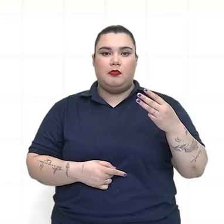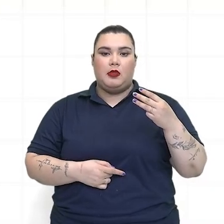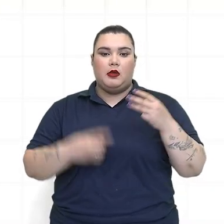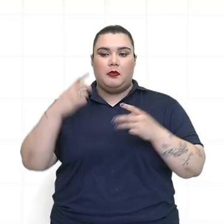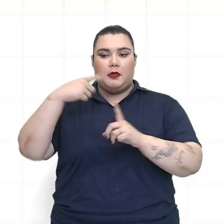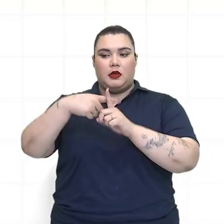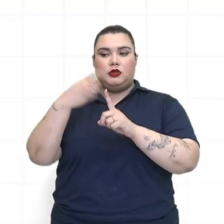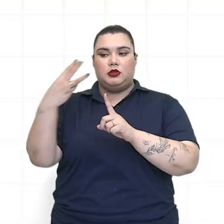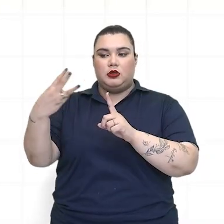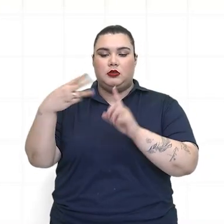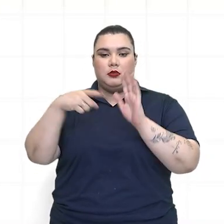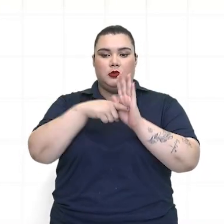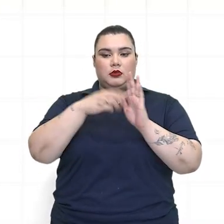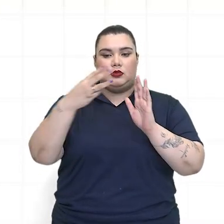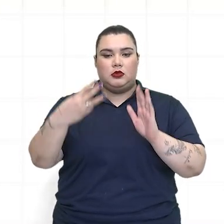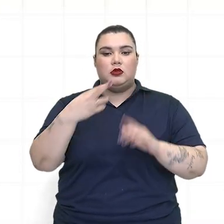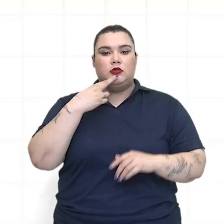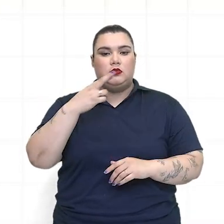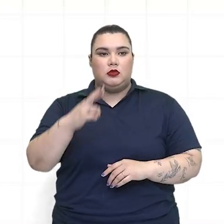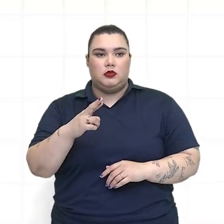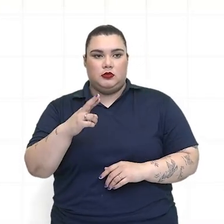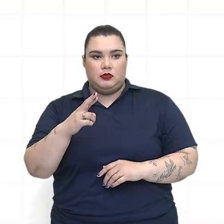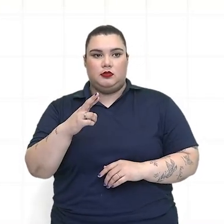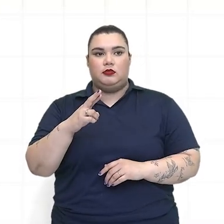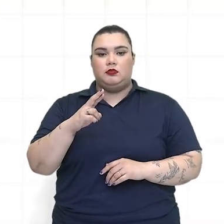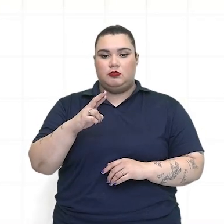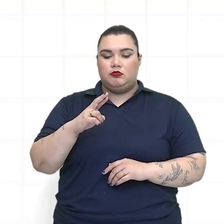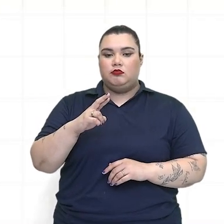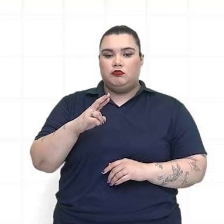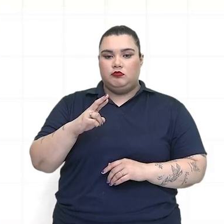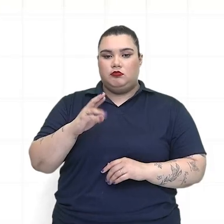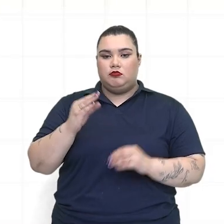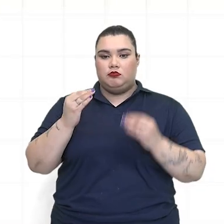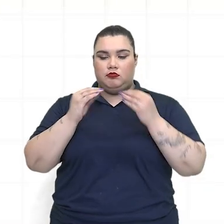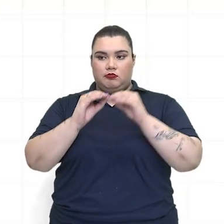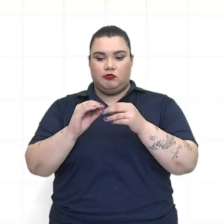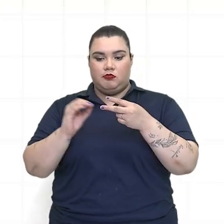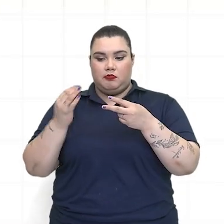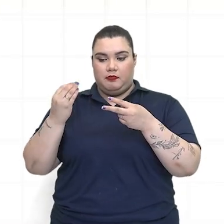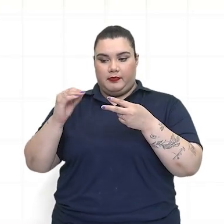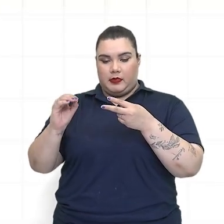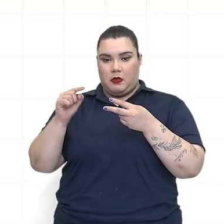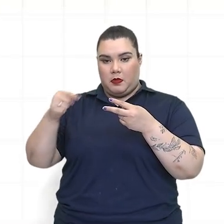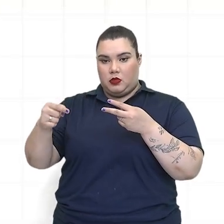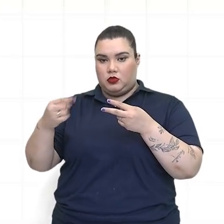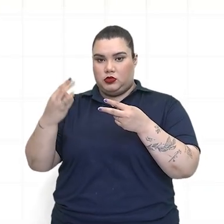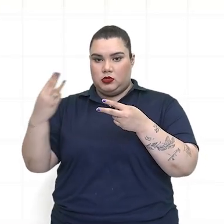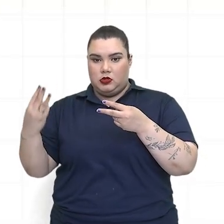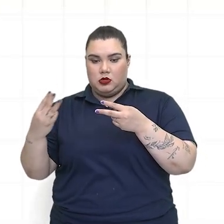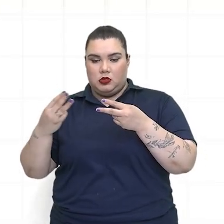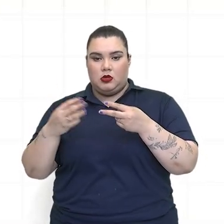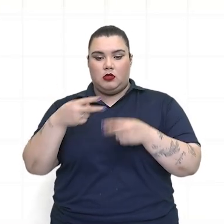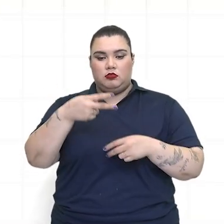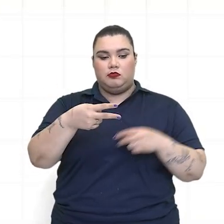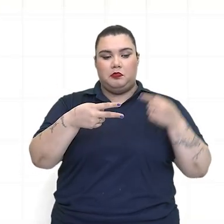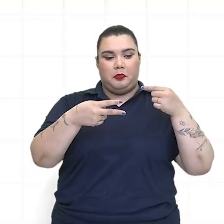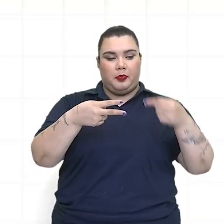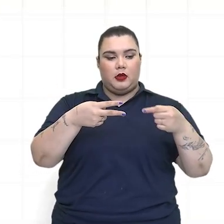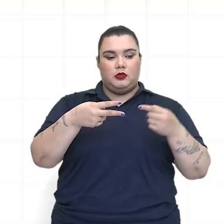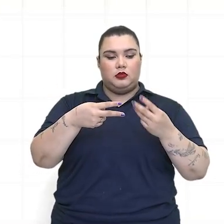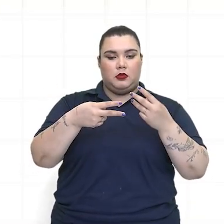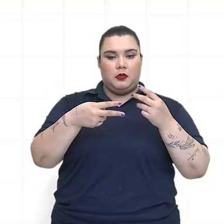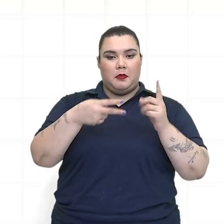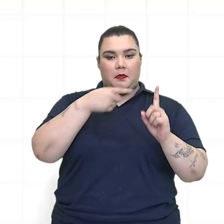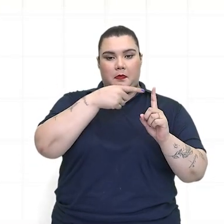menos 3. Se nós inserirmos o menos 3 no primeiro lado da igualdade, no segundo lado,